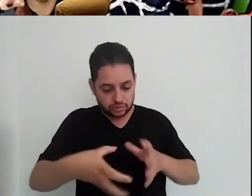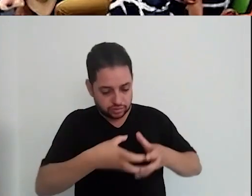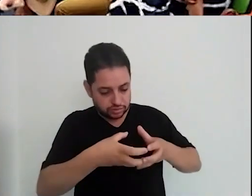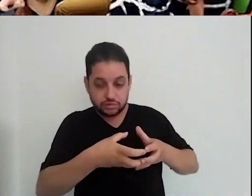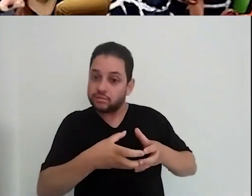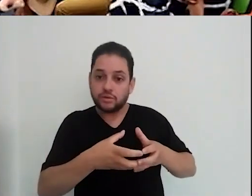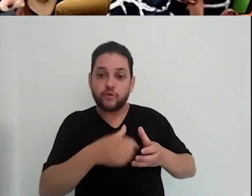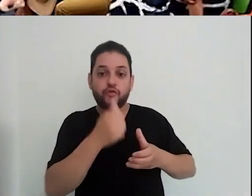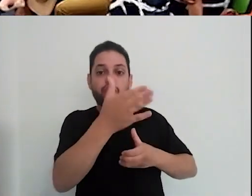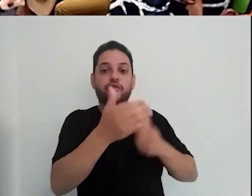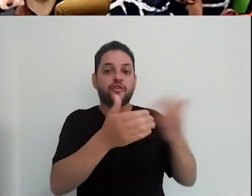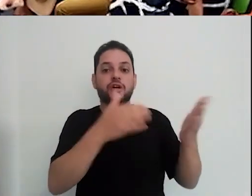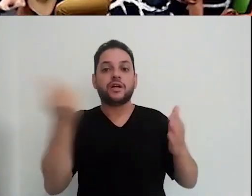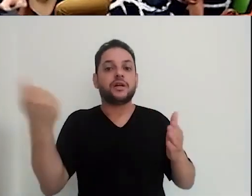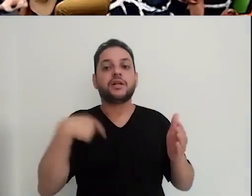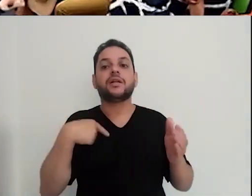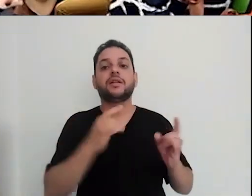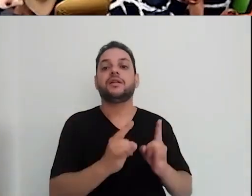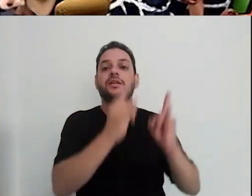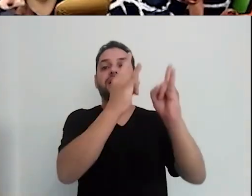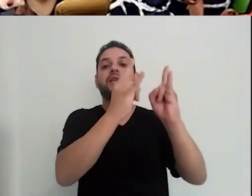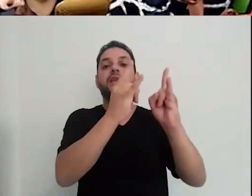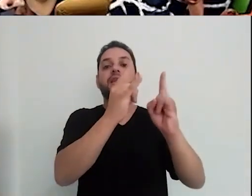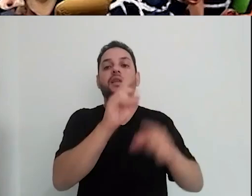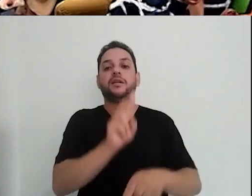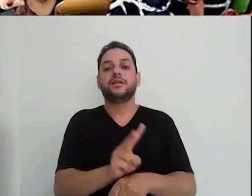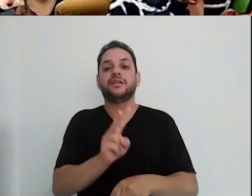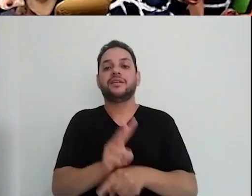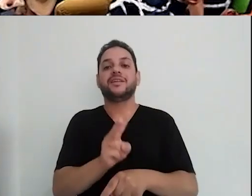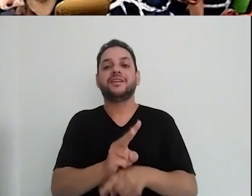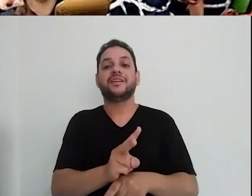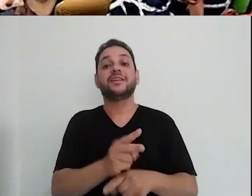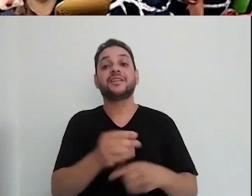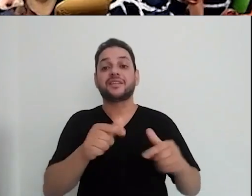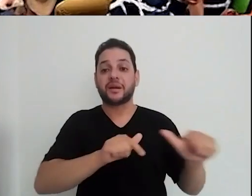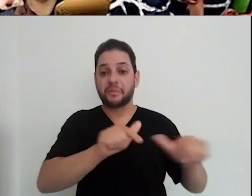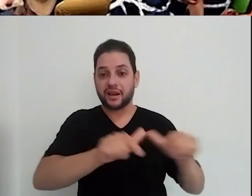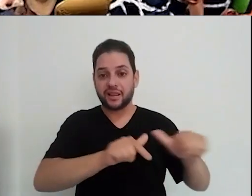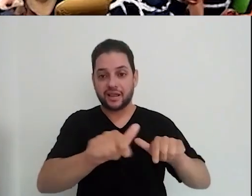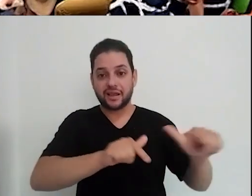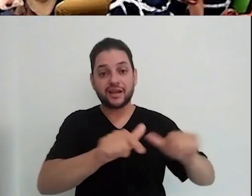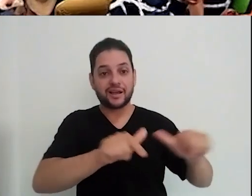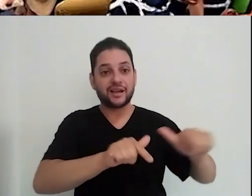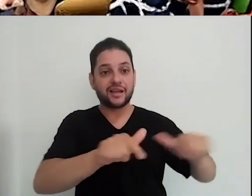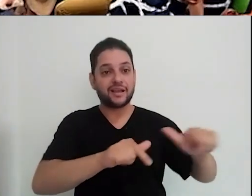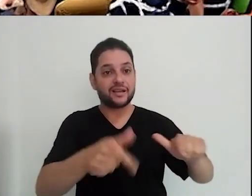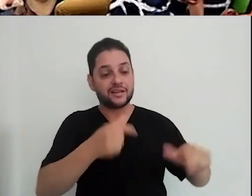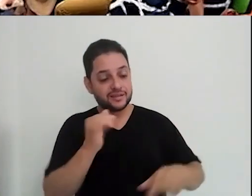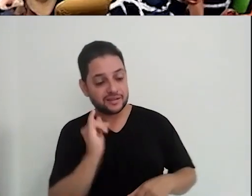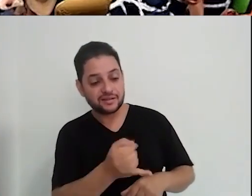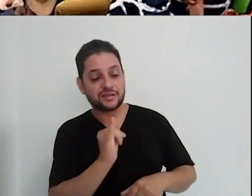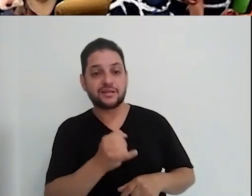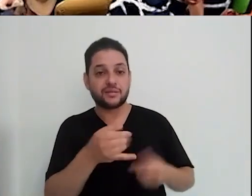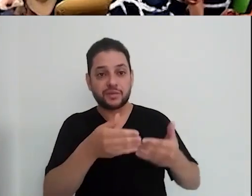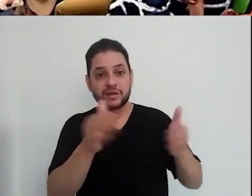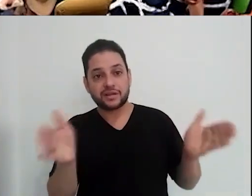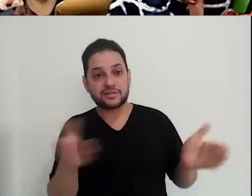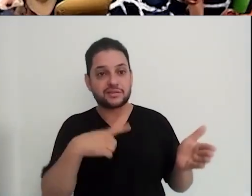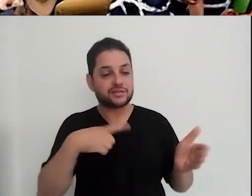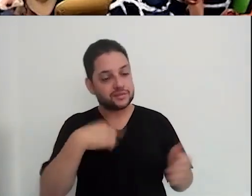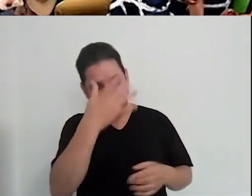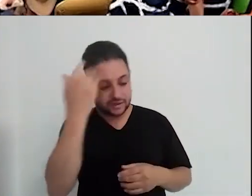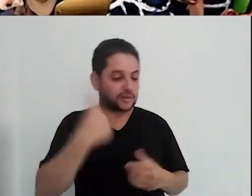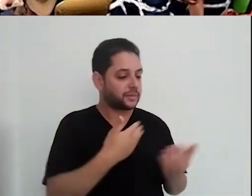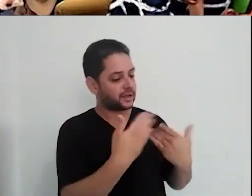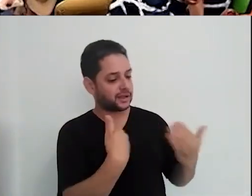para o seu porteiro do prédio, bate um papo com ele, porteiro lá que fica, eu não sei se o prédio é portaria virtual, mas enfim, o meu